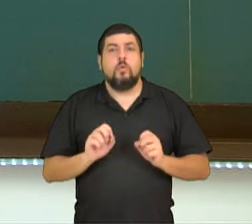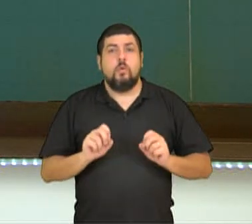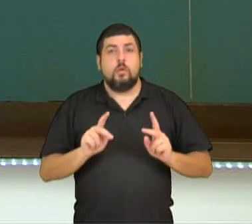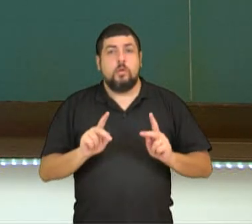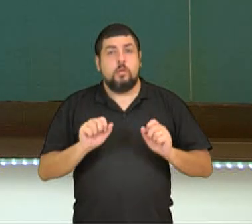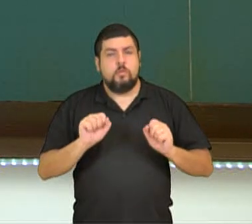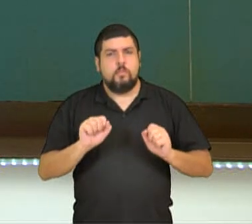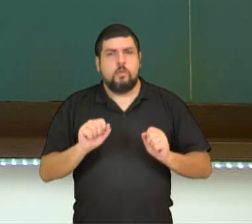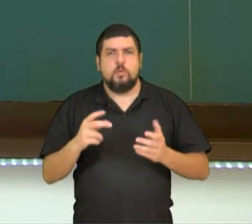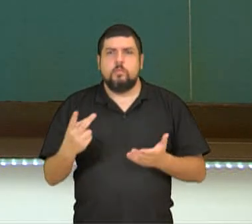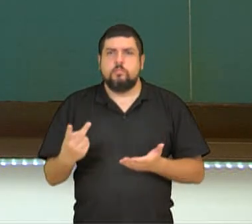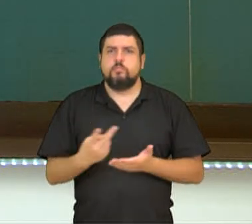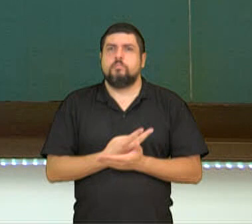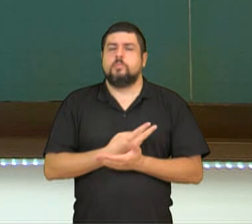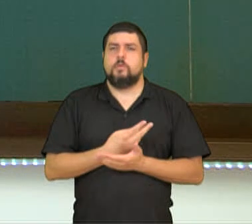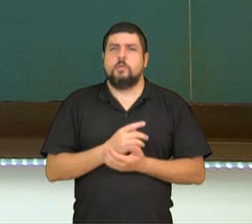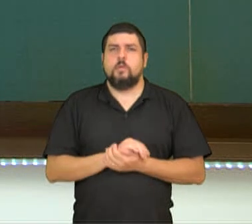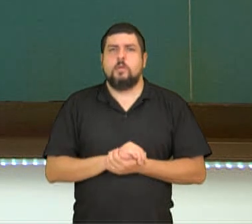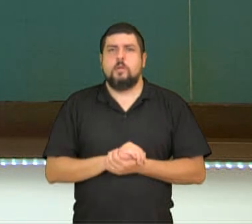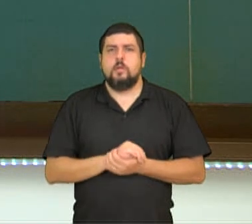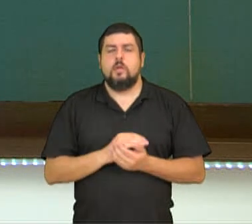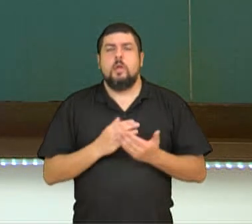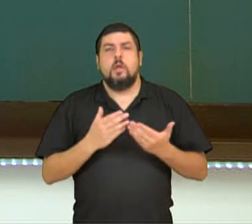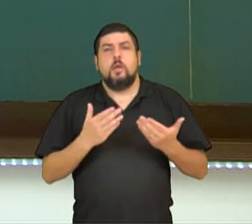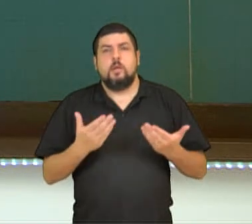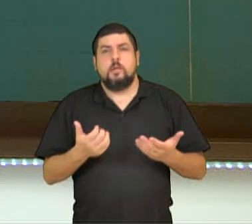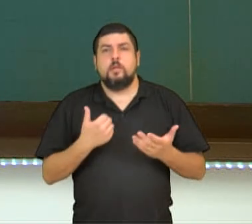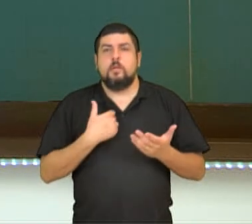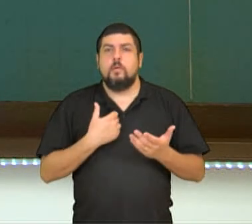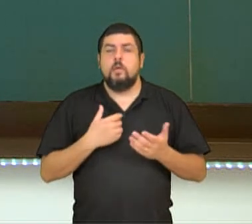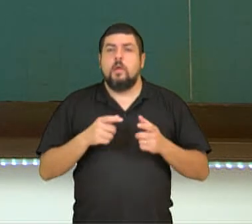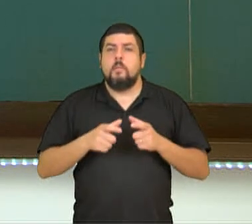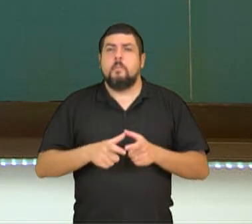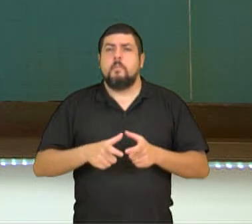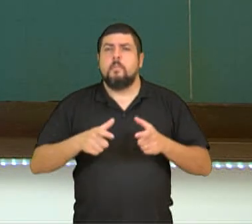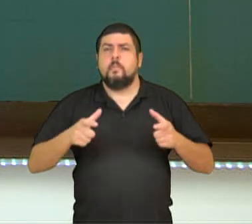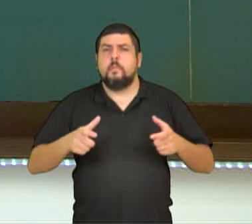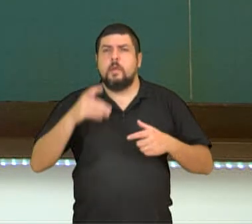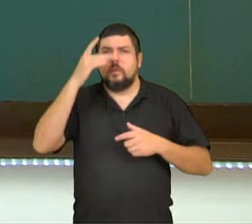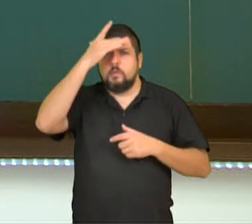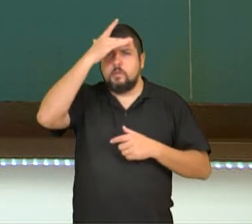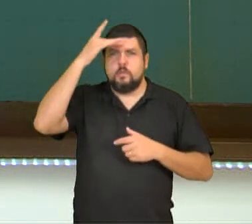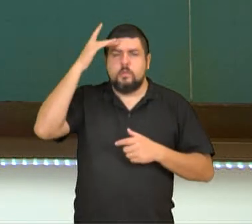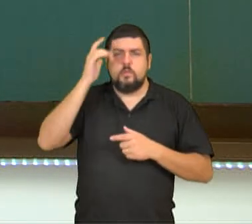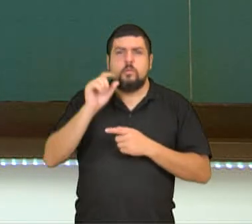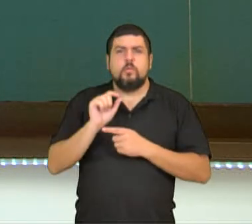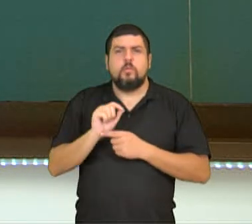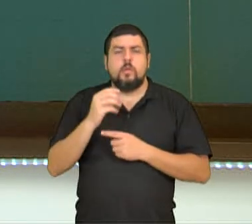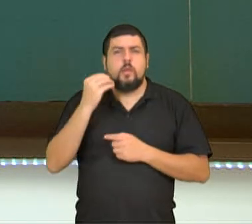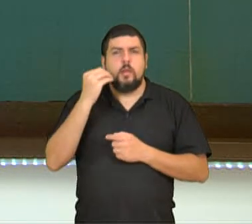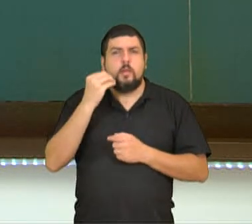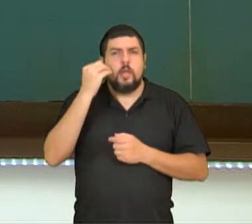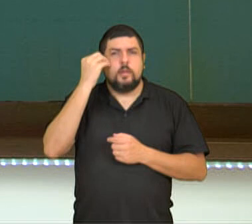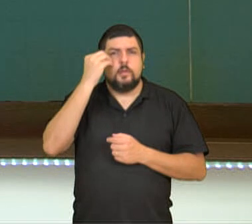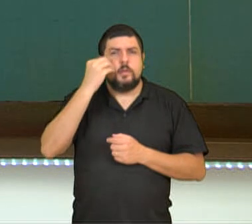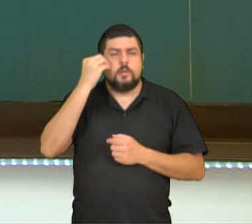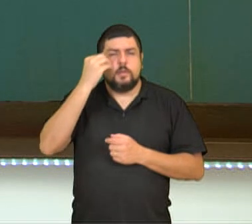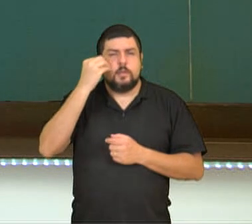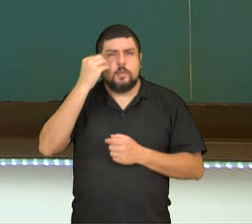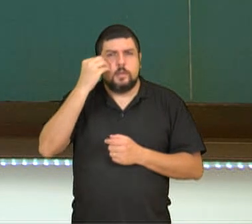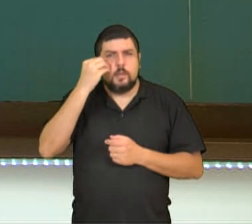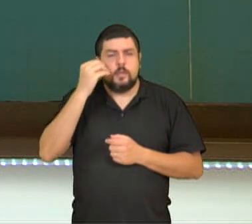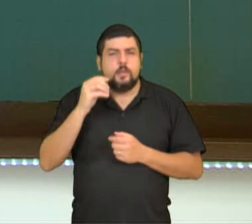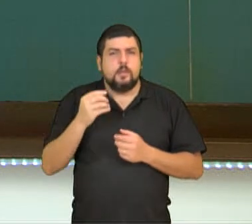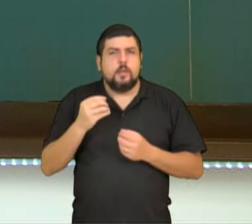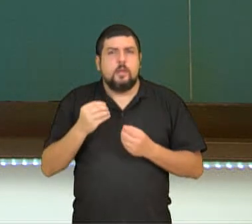ser considerado uma regra, né, na medida que a maioria das pessoas estão tentando se adaptar aí